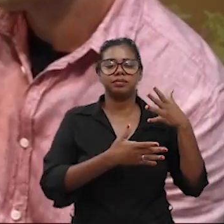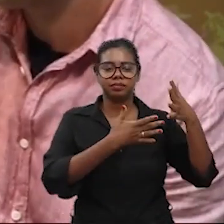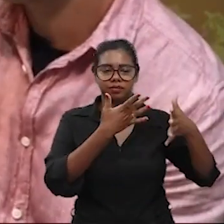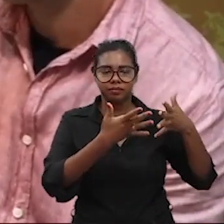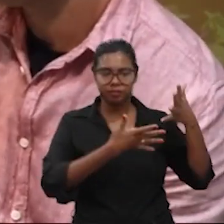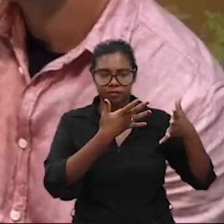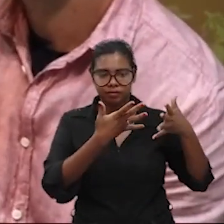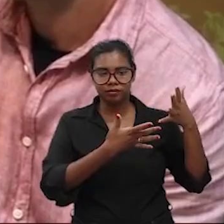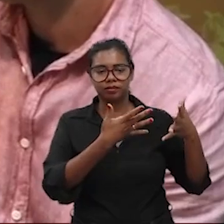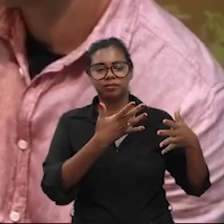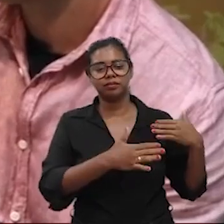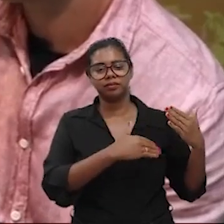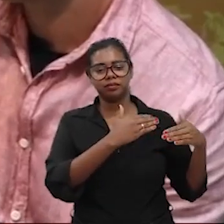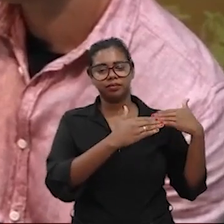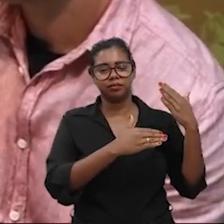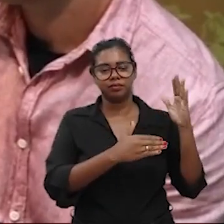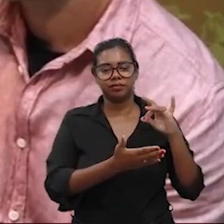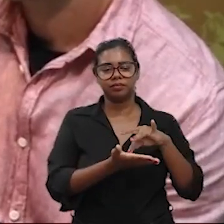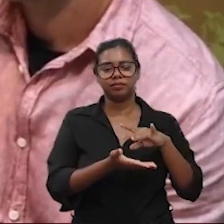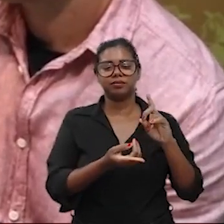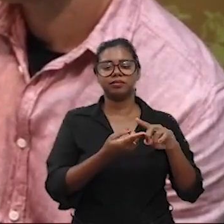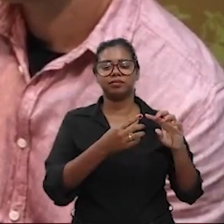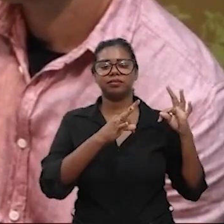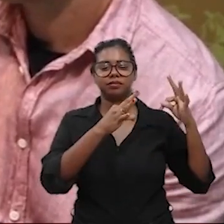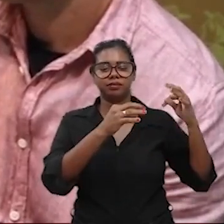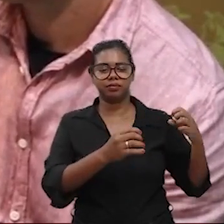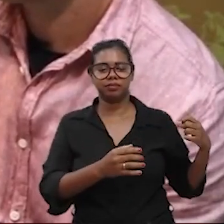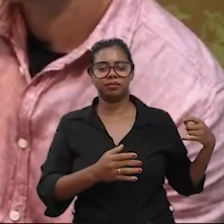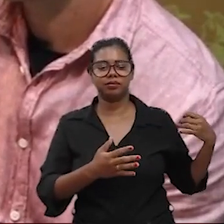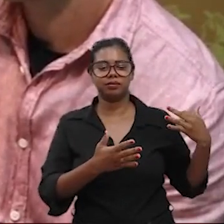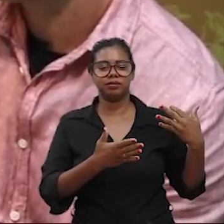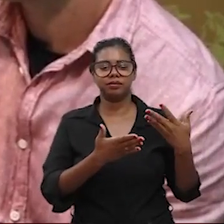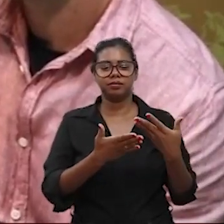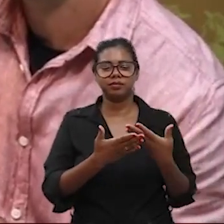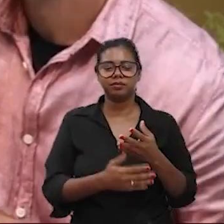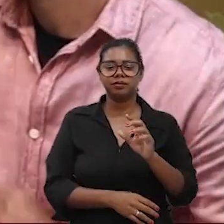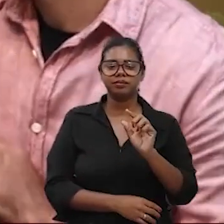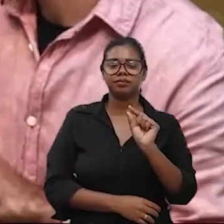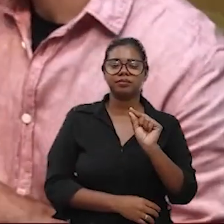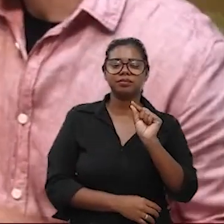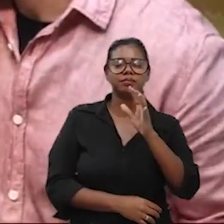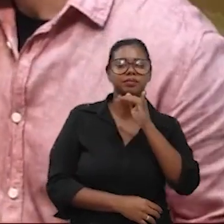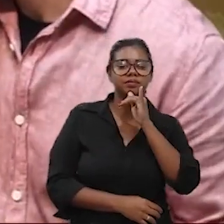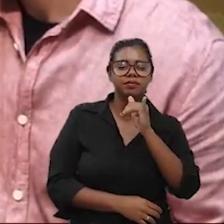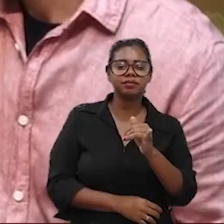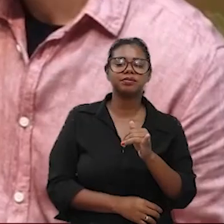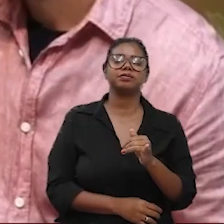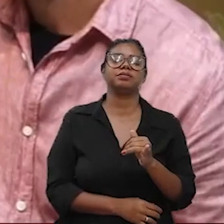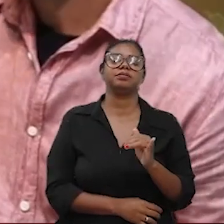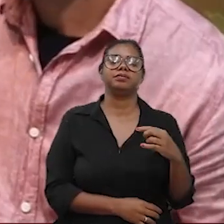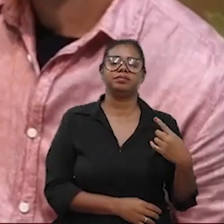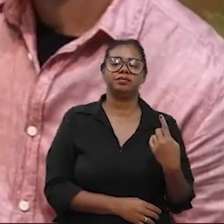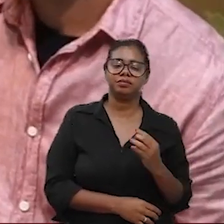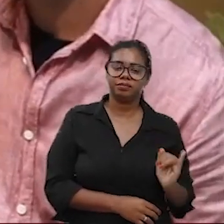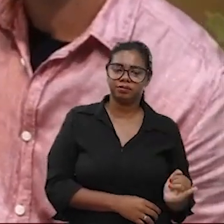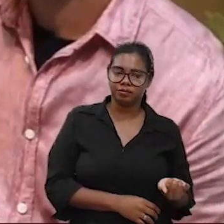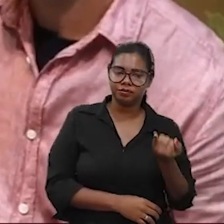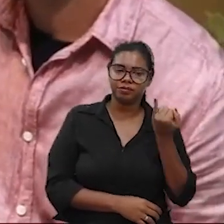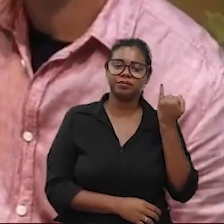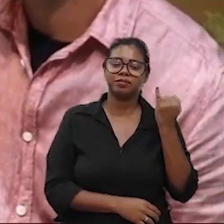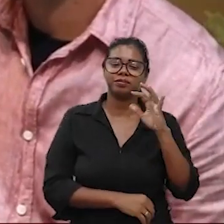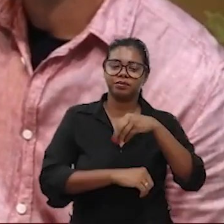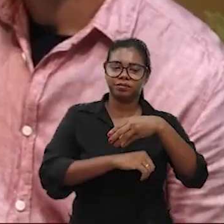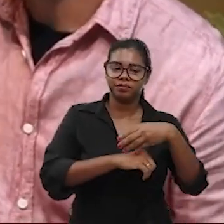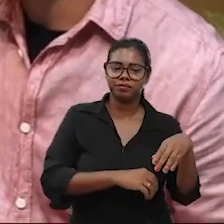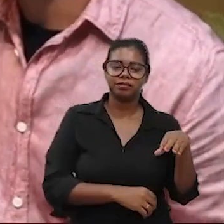aperfeiçoamento também, Sim, né, ao sim. longo de todo esse processo, não é que dá para a gente aproveitar e explorar outros